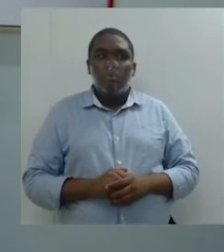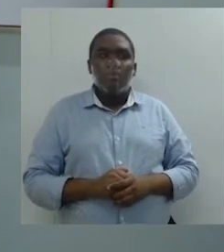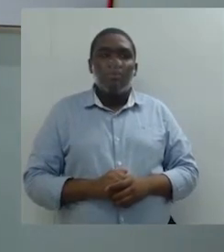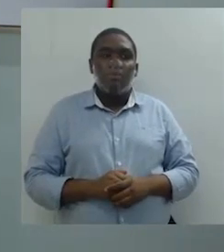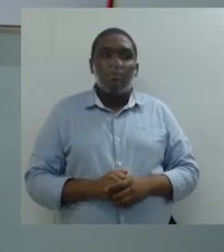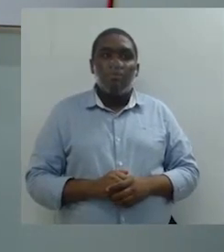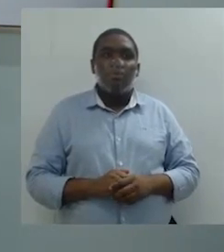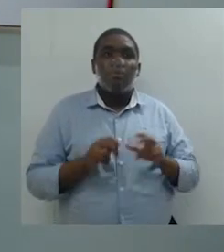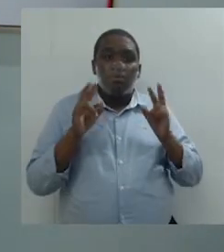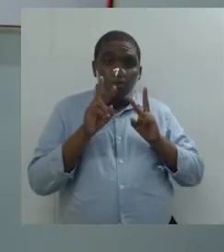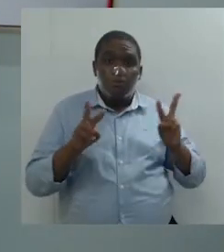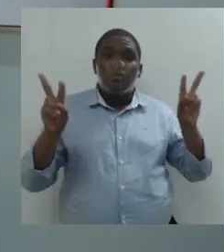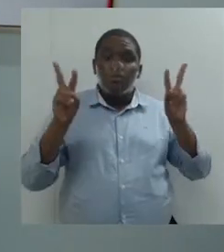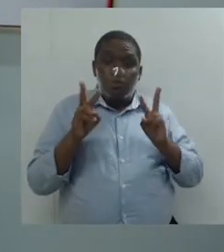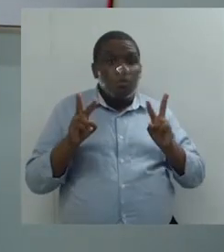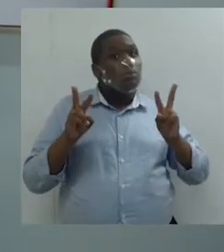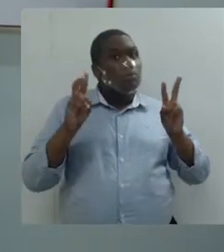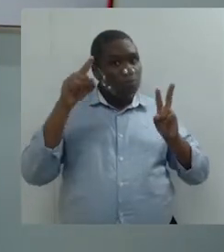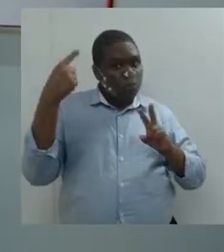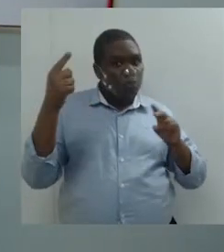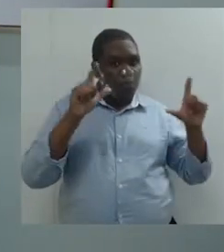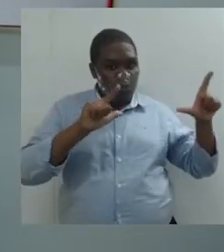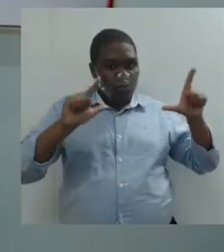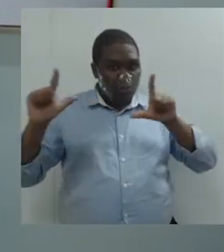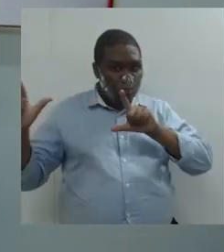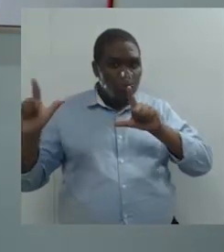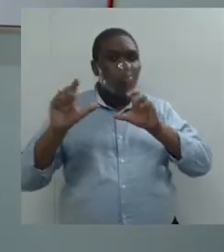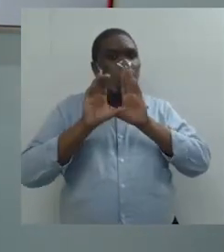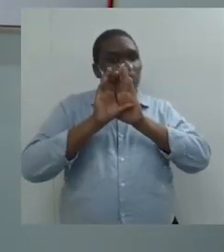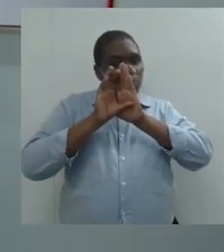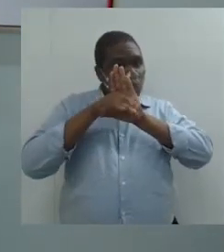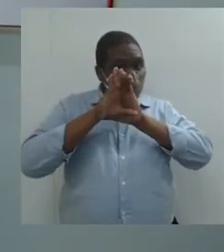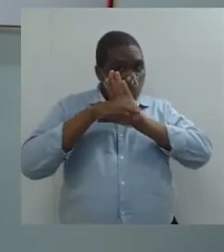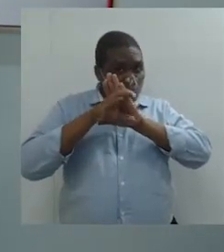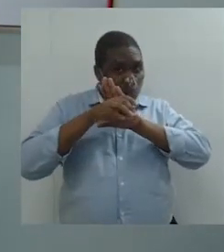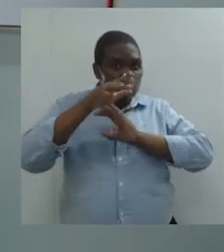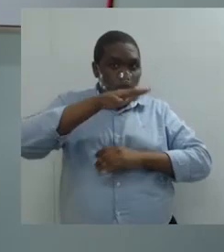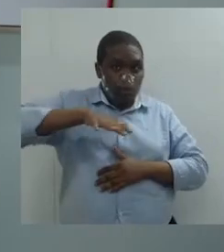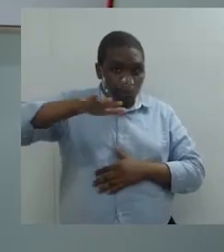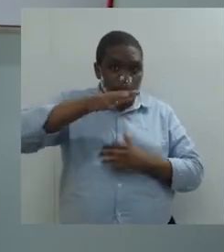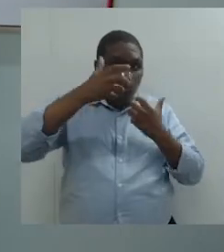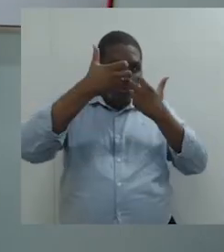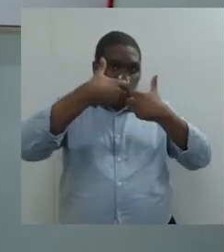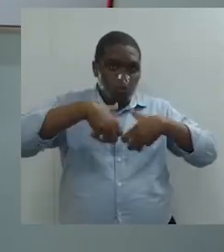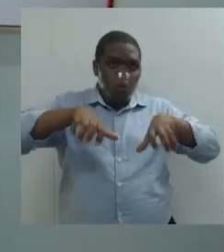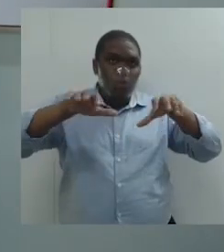Observem a próxima imagem, o próximo conceito de espaço